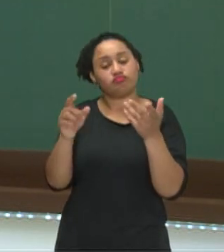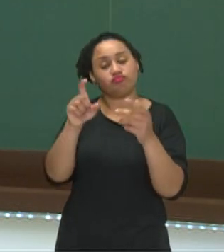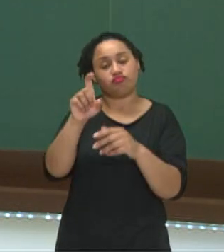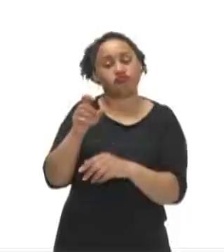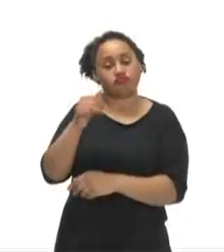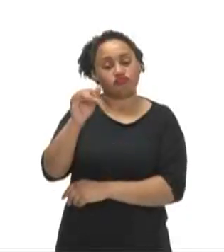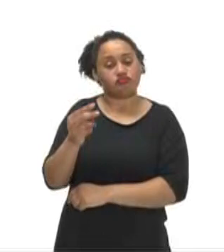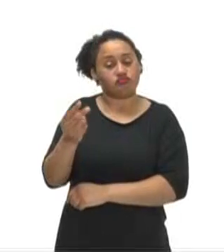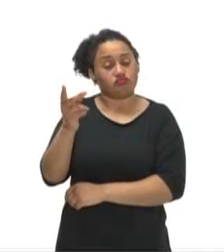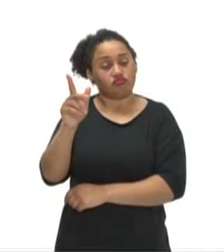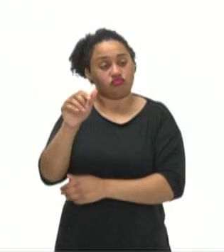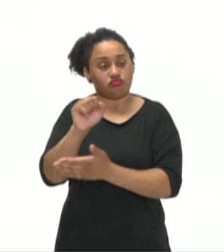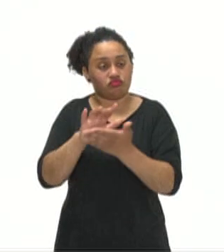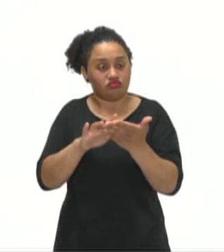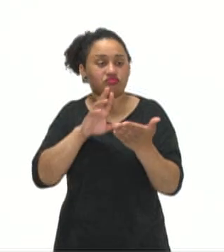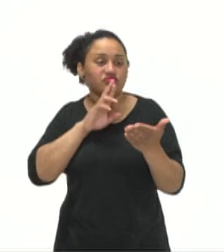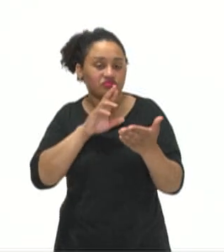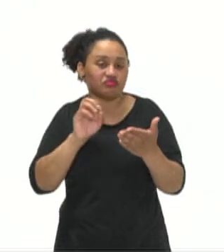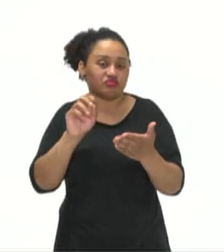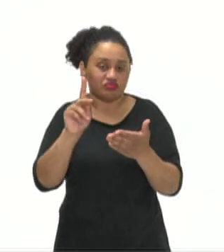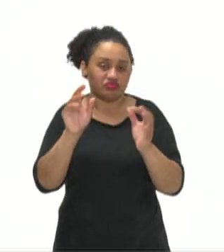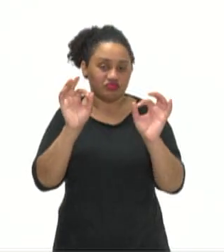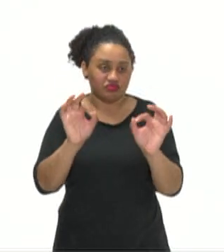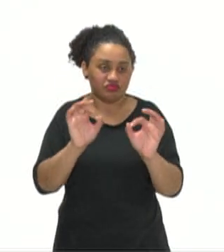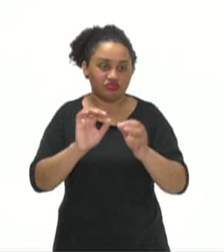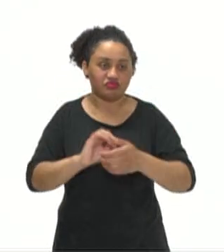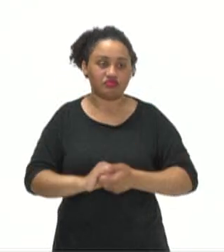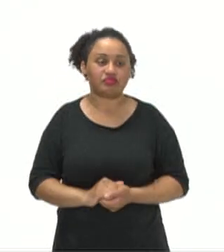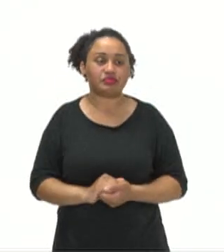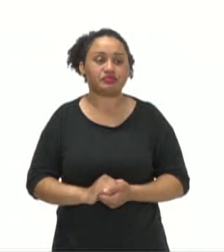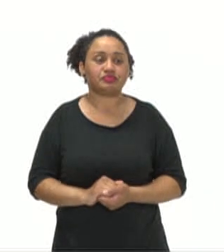XY2 para esse exercício. Certo?